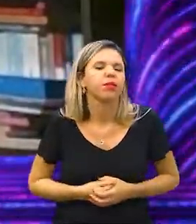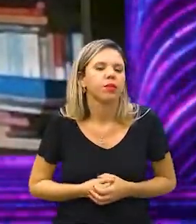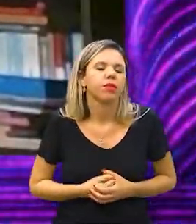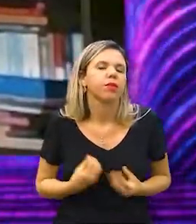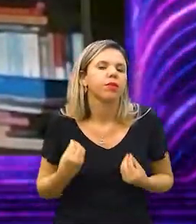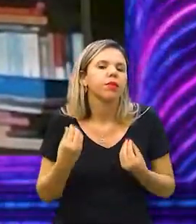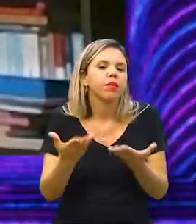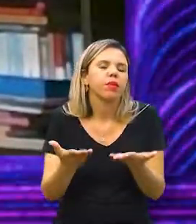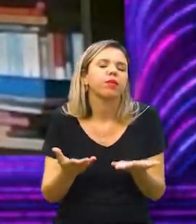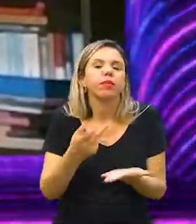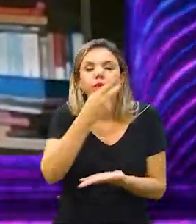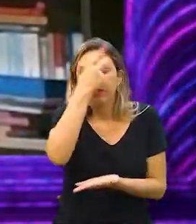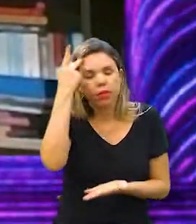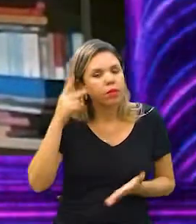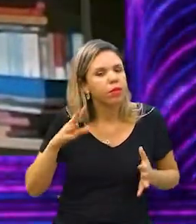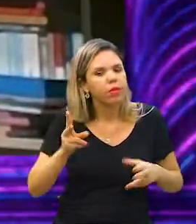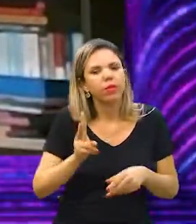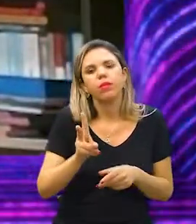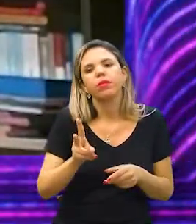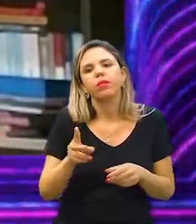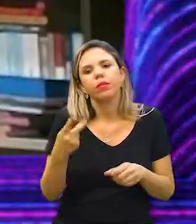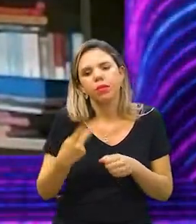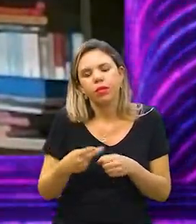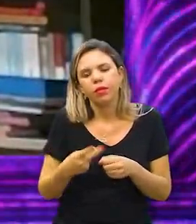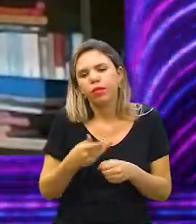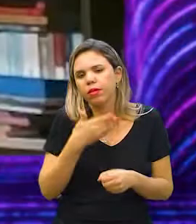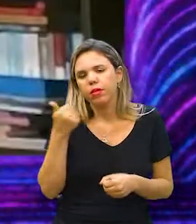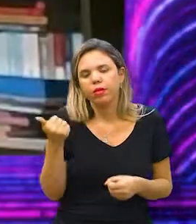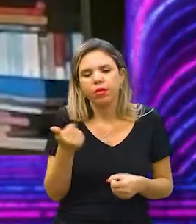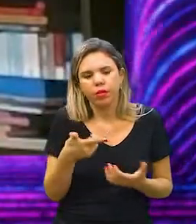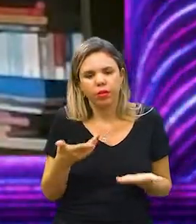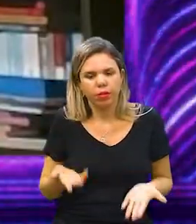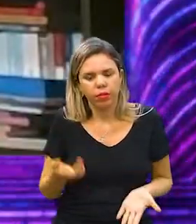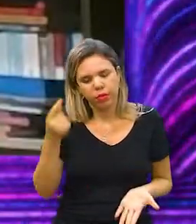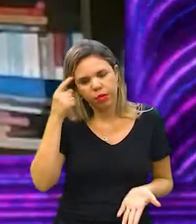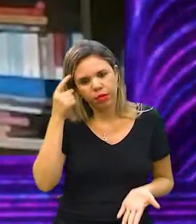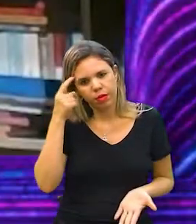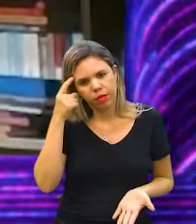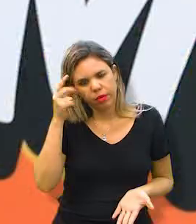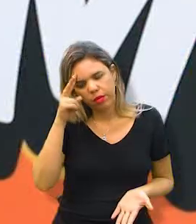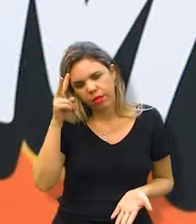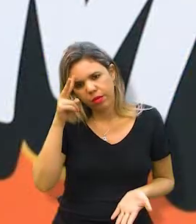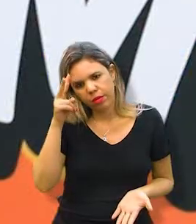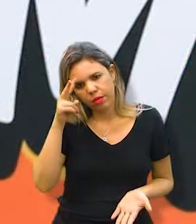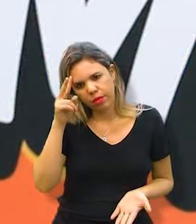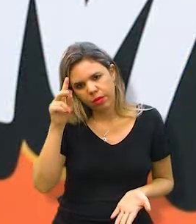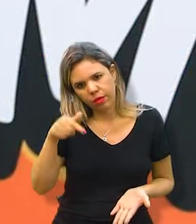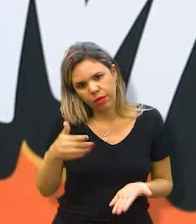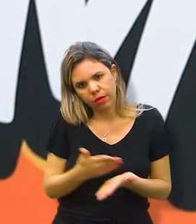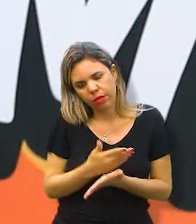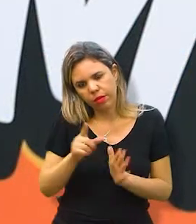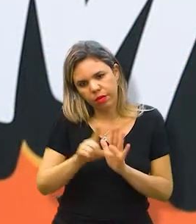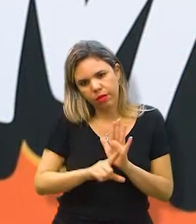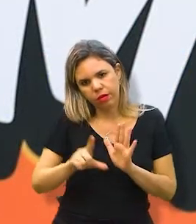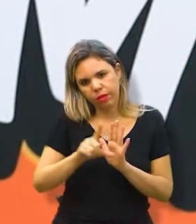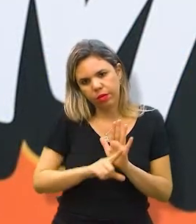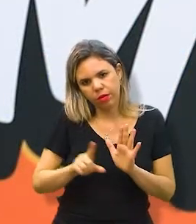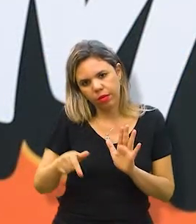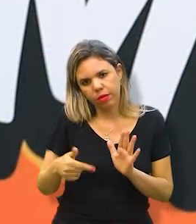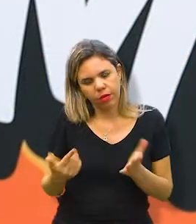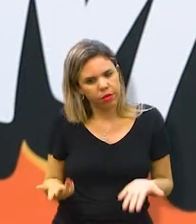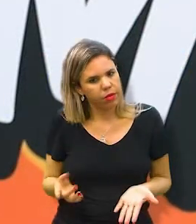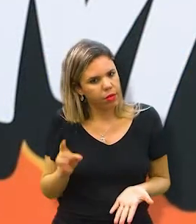e toda vez entregar um produto cada vez melhor, porque a gente pensa assim, uma história, um livro de literatura, ele